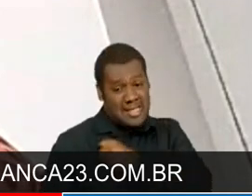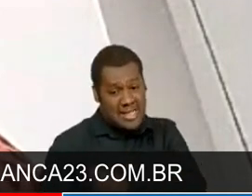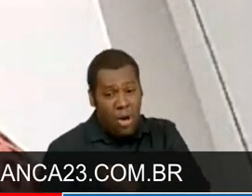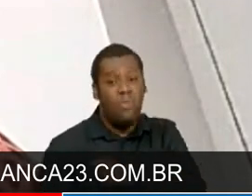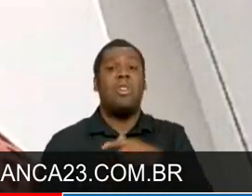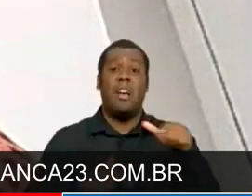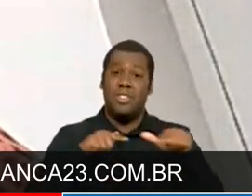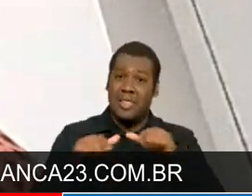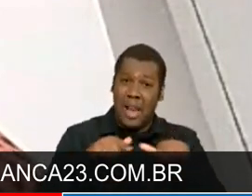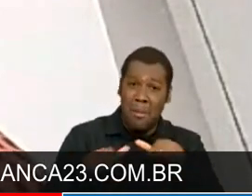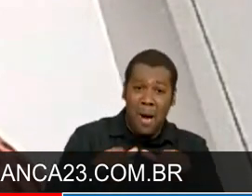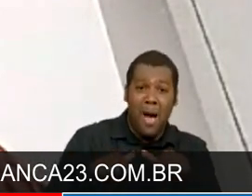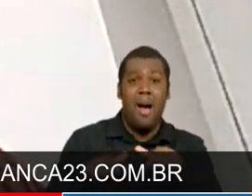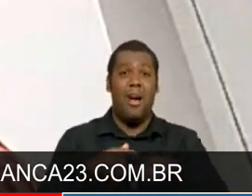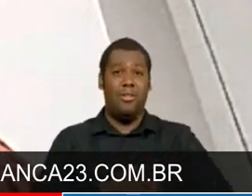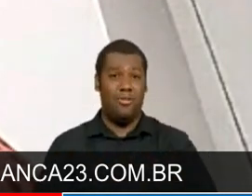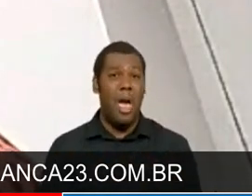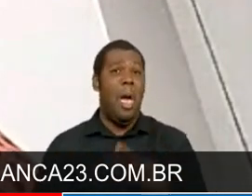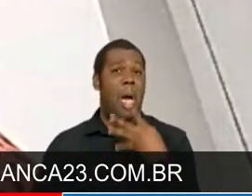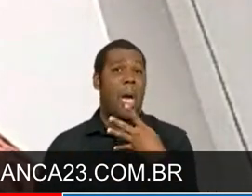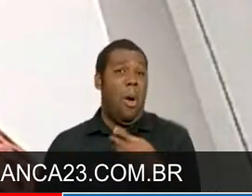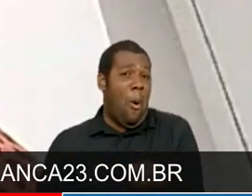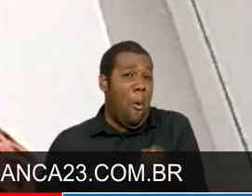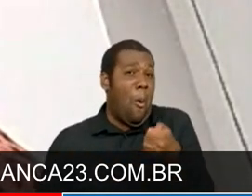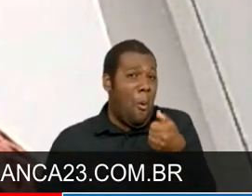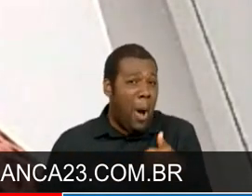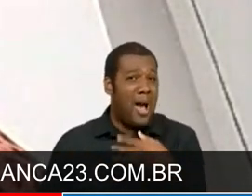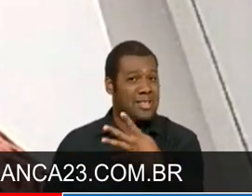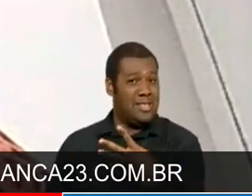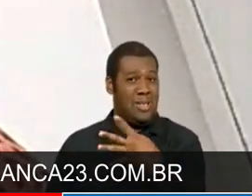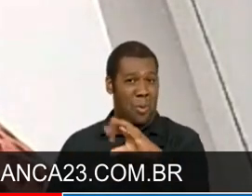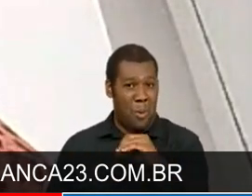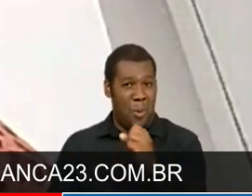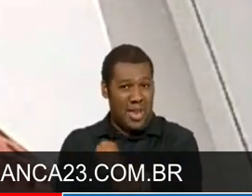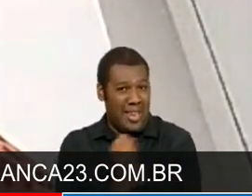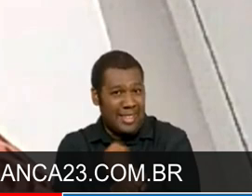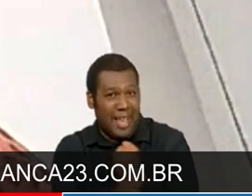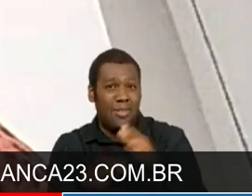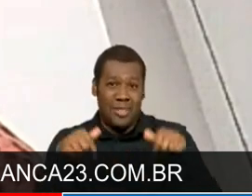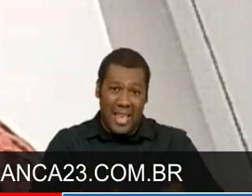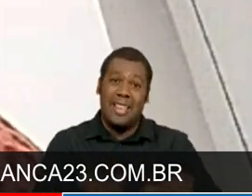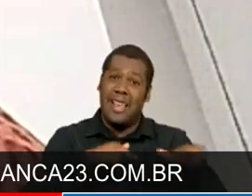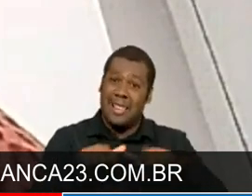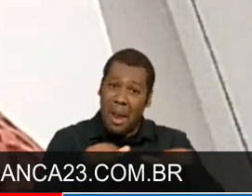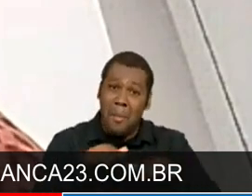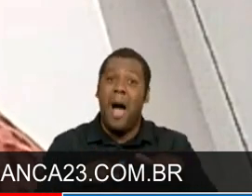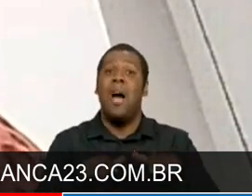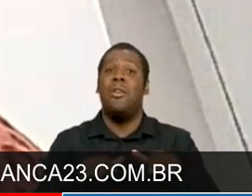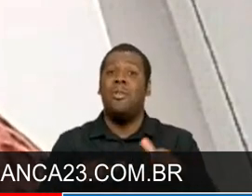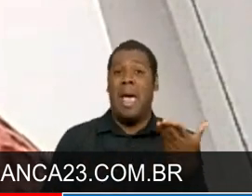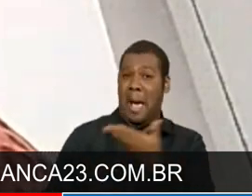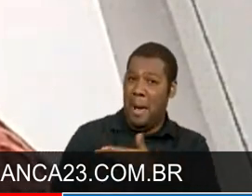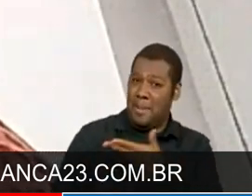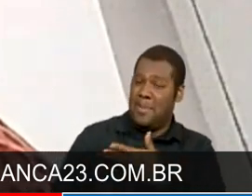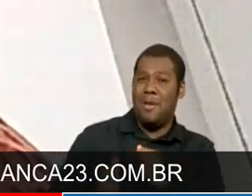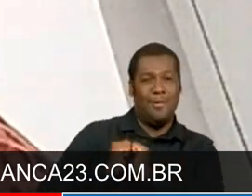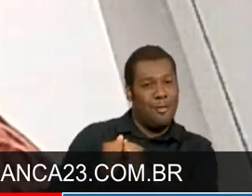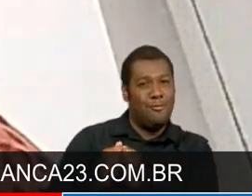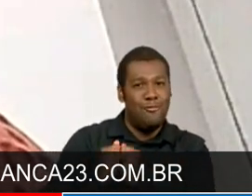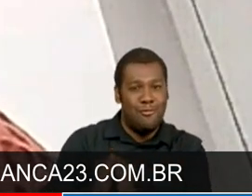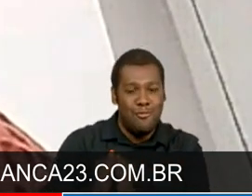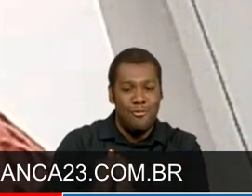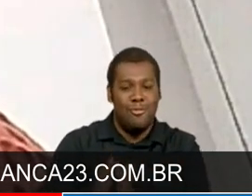falou, são quase 40 anos aqui de convivência no mesmo ambiente, né? Com os mesmos colegas, porque eu sempre trabalhei no mesmo órgão.